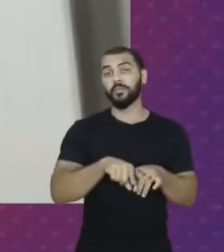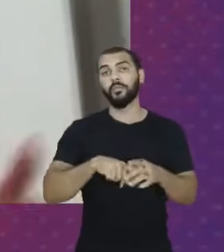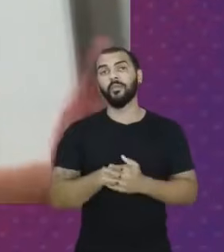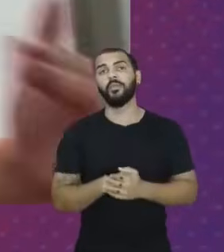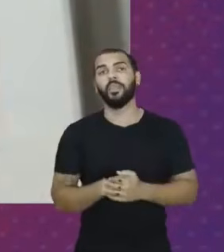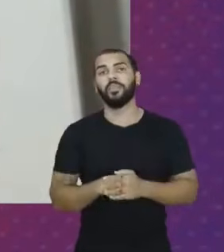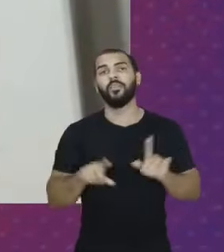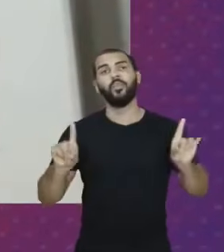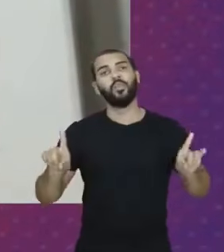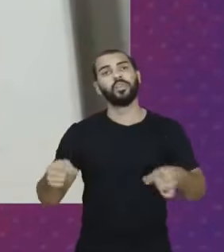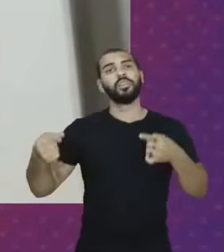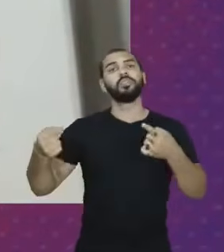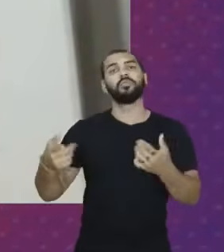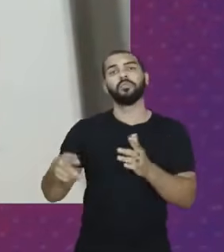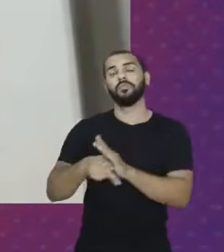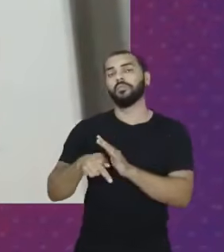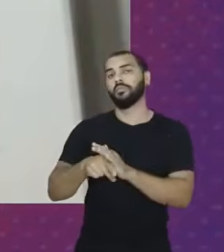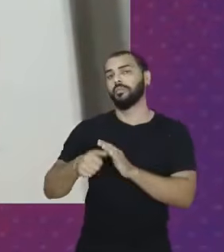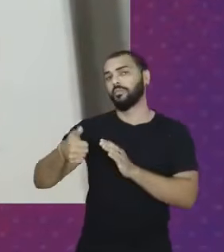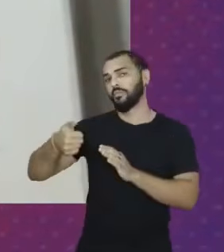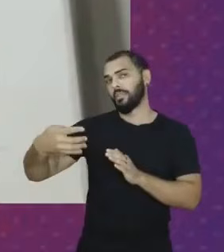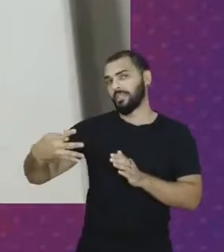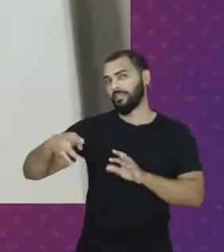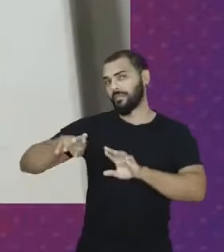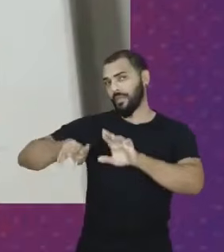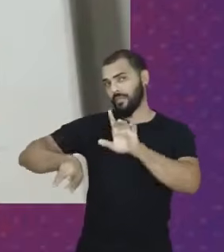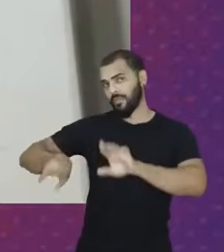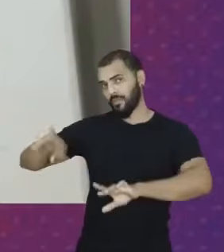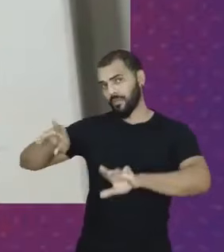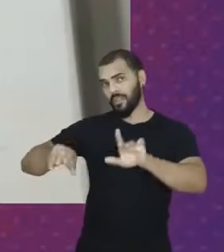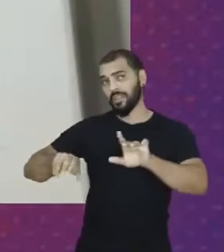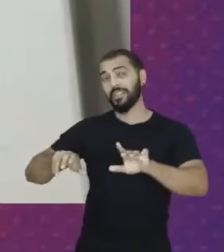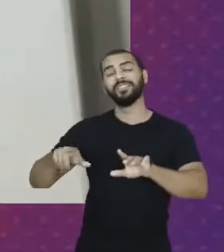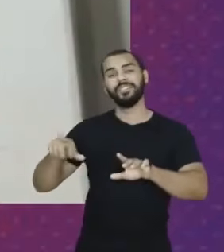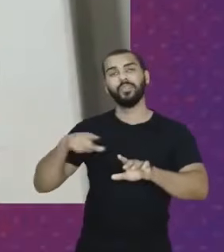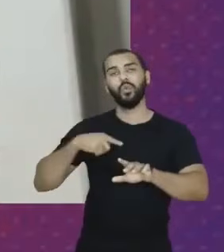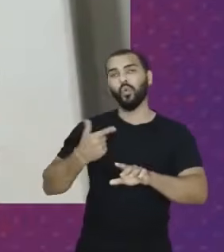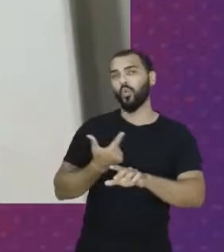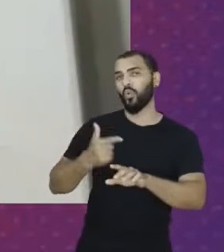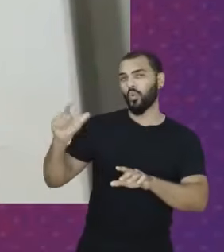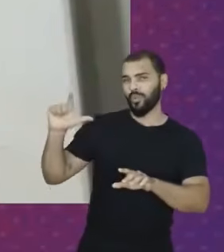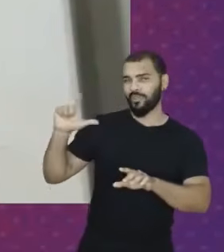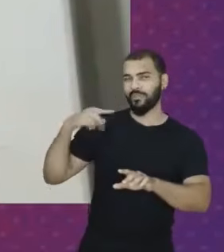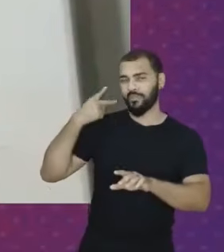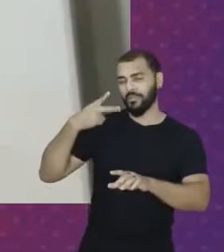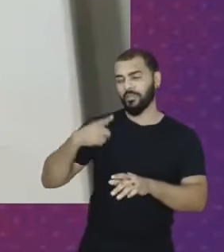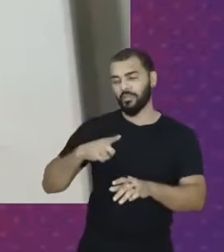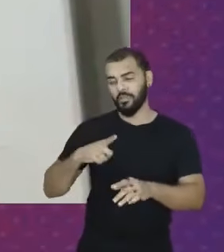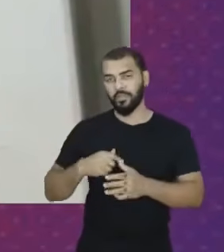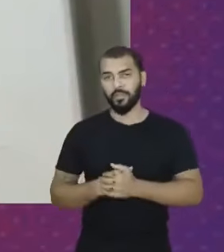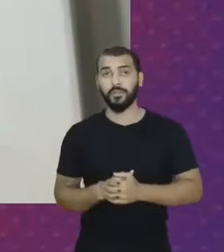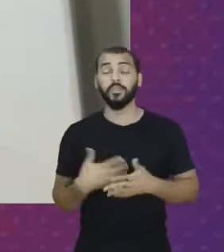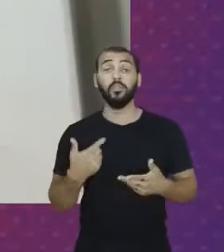meu caso, ao contrário das outras 14 candidaturas, dos outros 14 mandatos. Quando a gente tem a possibilidade de fazer